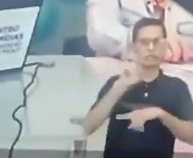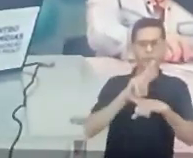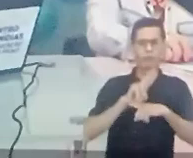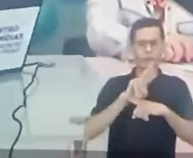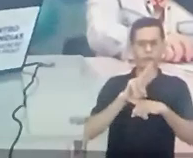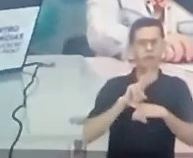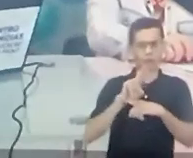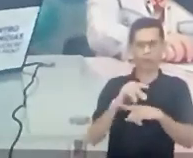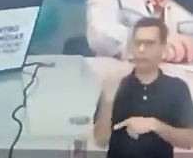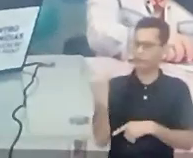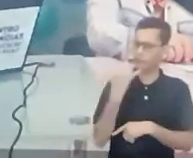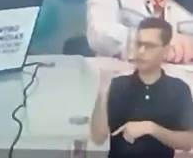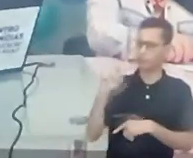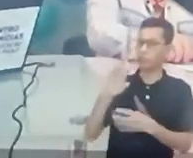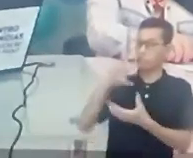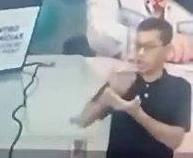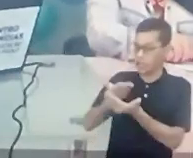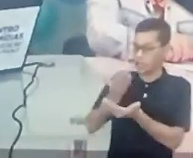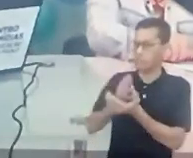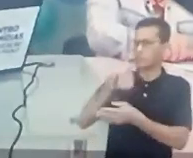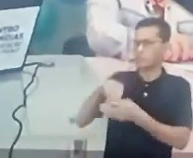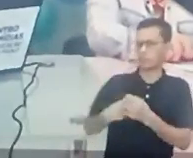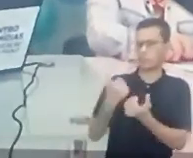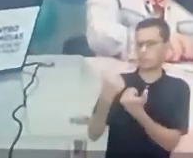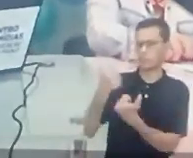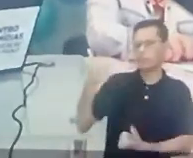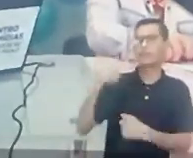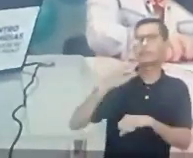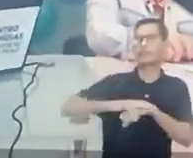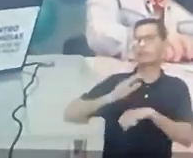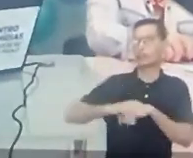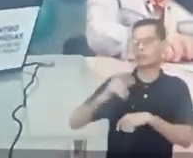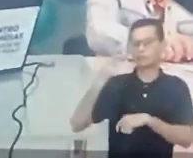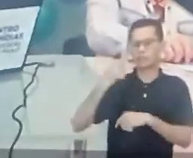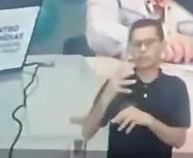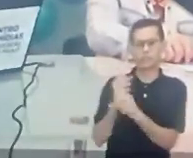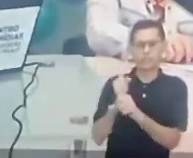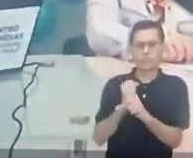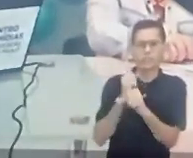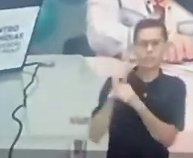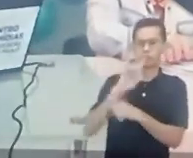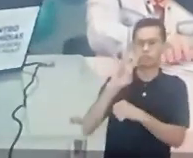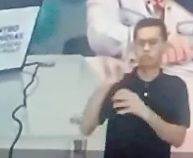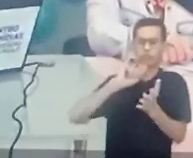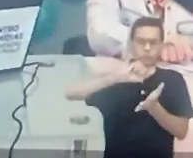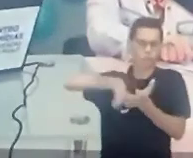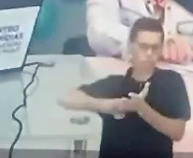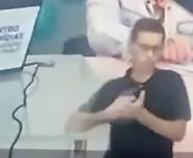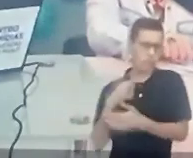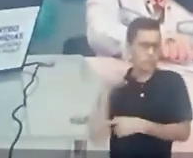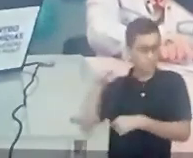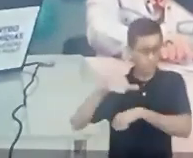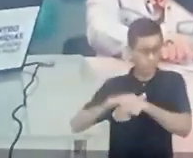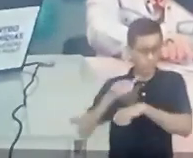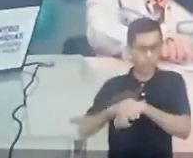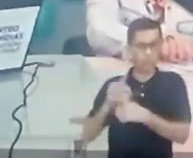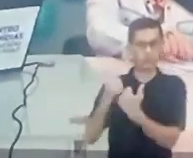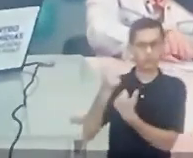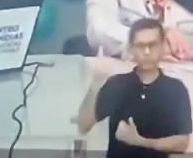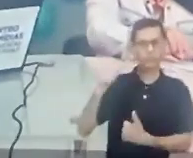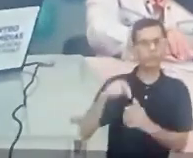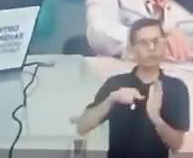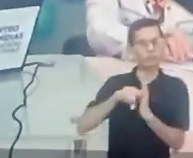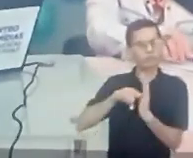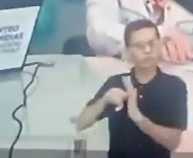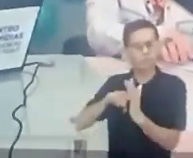da unidade escolar tenha esse fluxo durante o período de inscrição, de acessar o sistema, pelo menos,